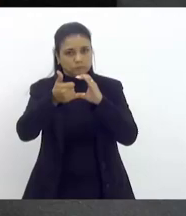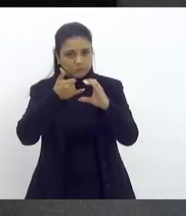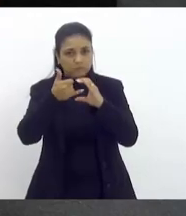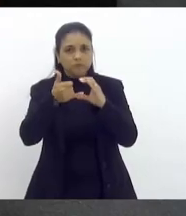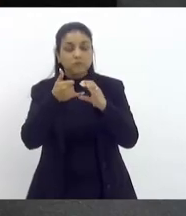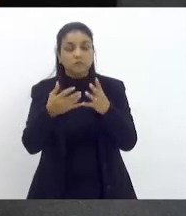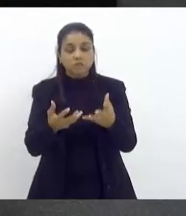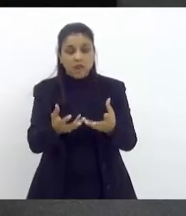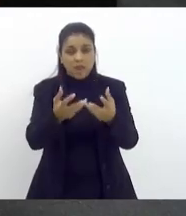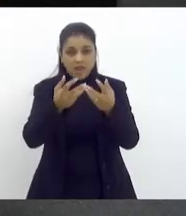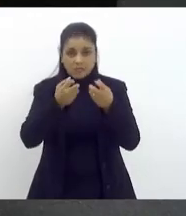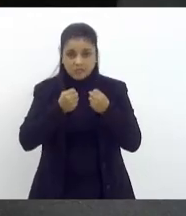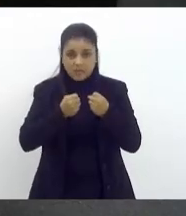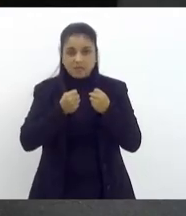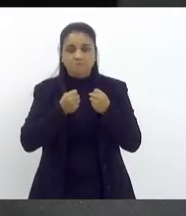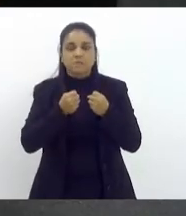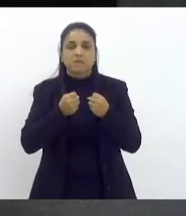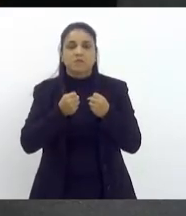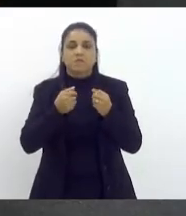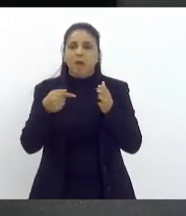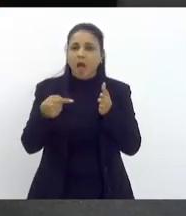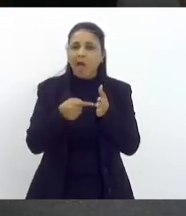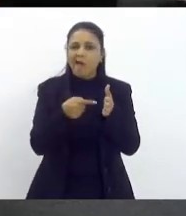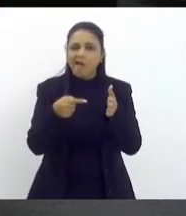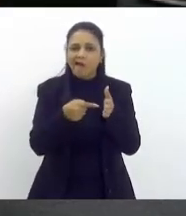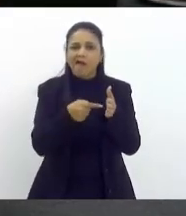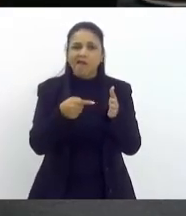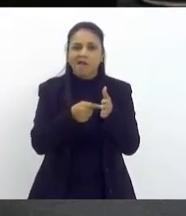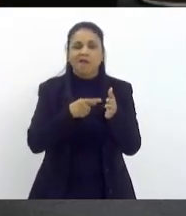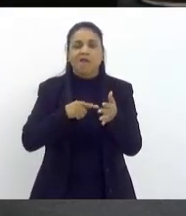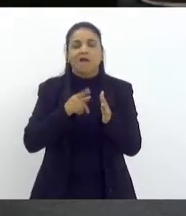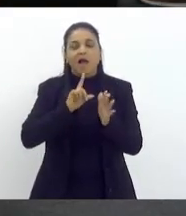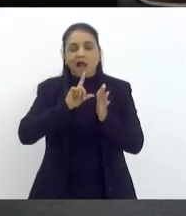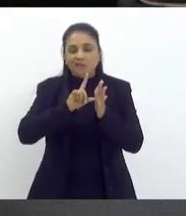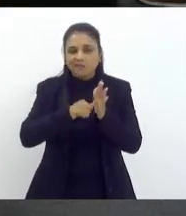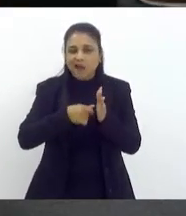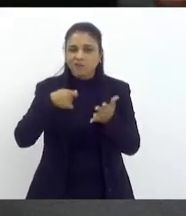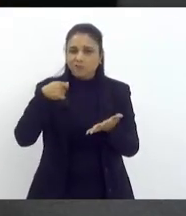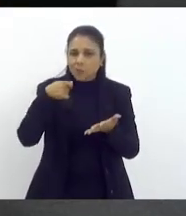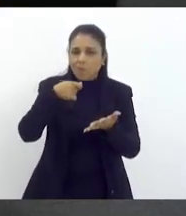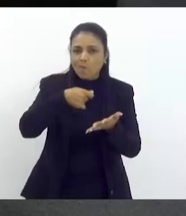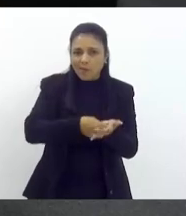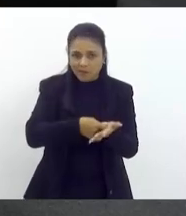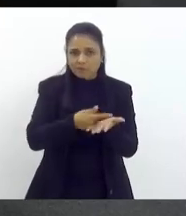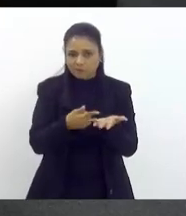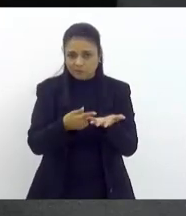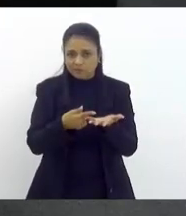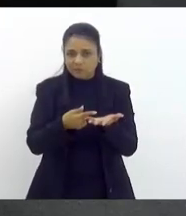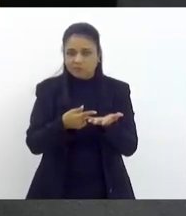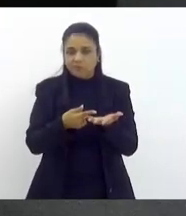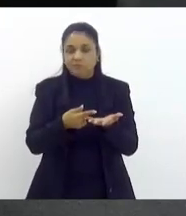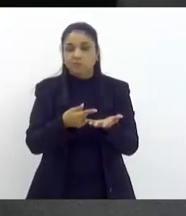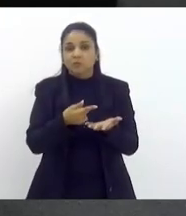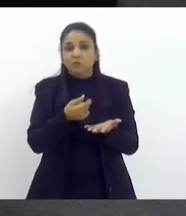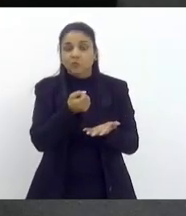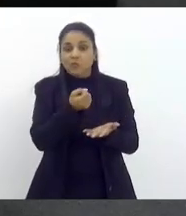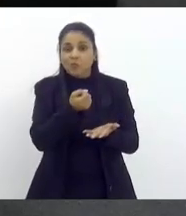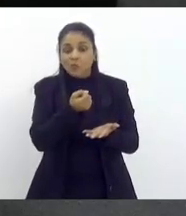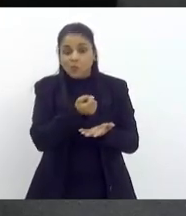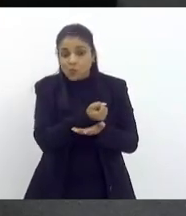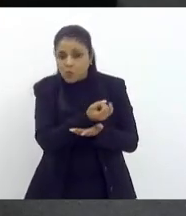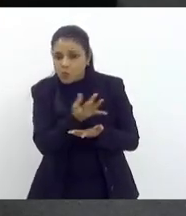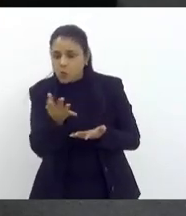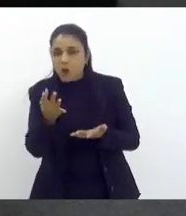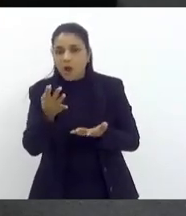e acolhe essas denúncias de não pagamento de atrasos e o número é alarmante